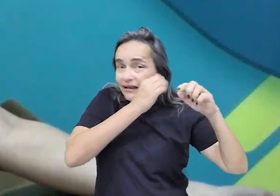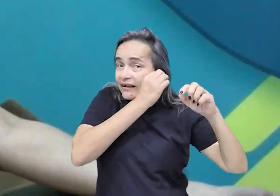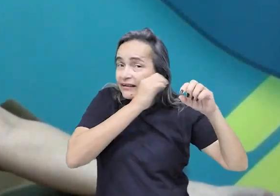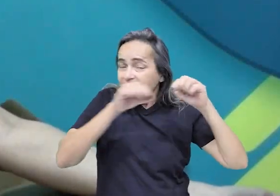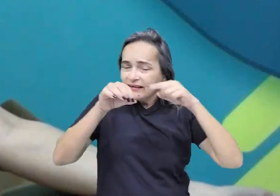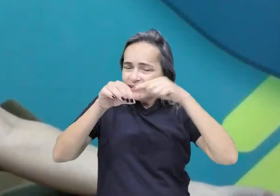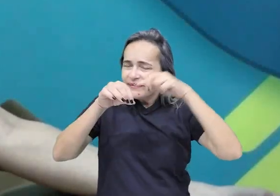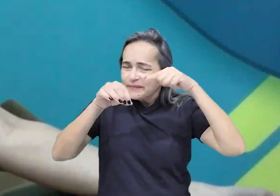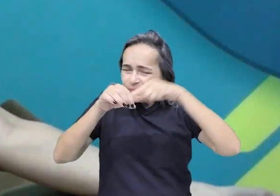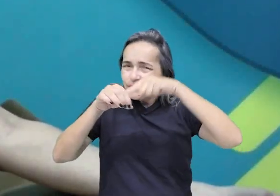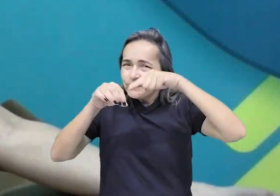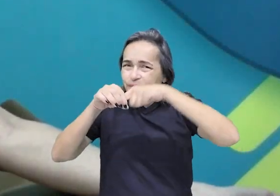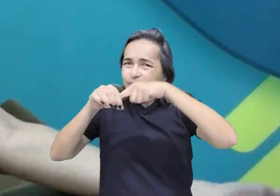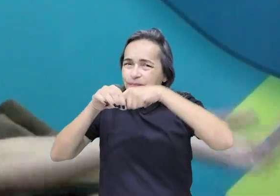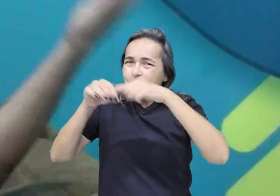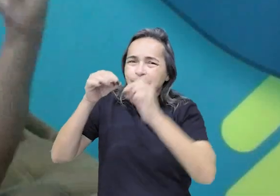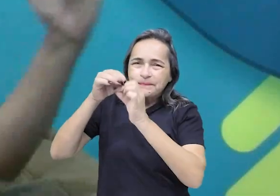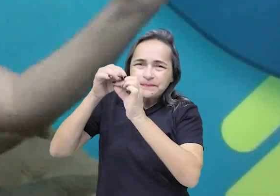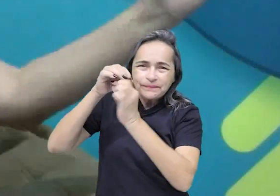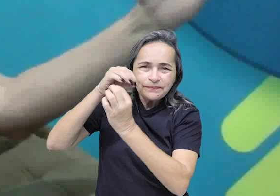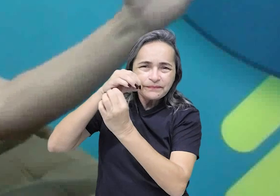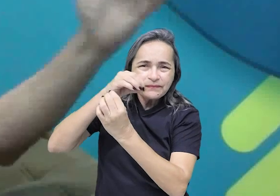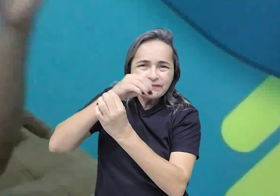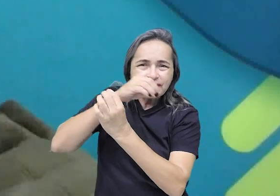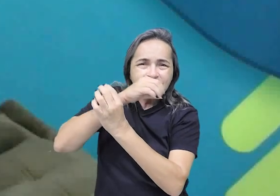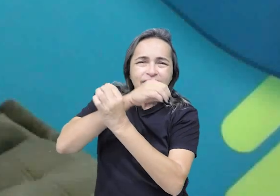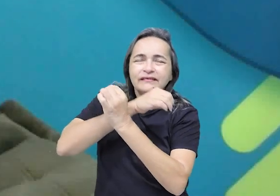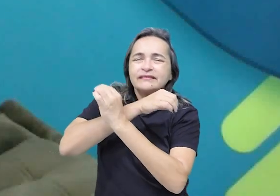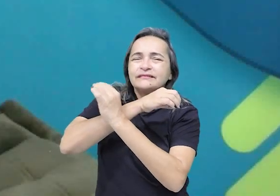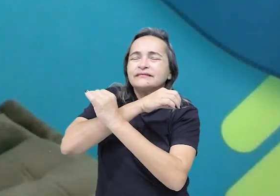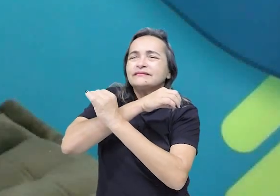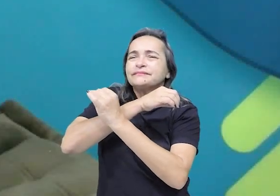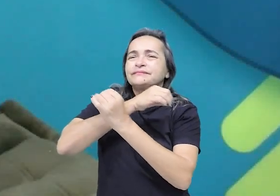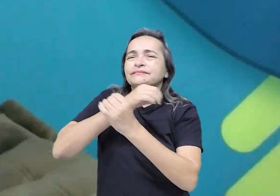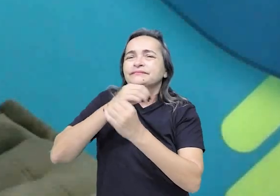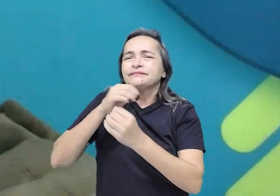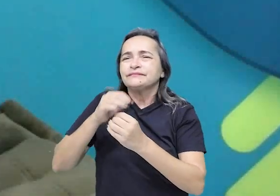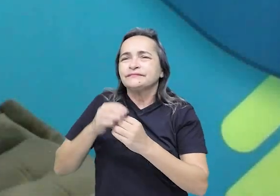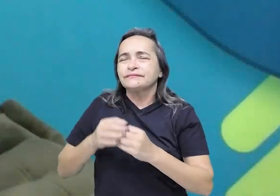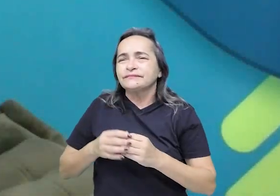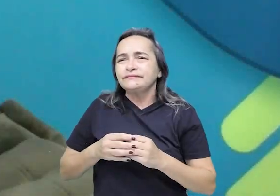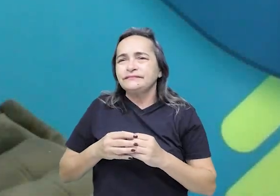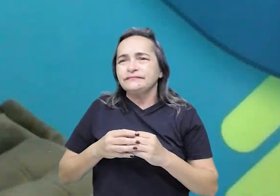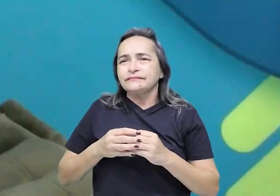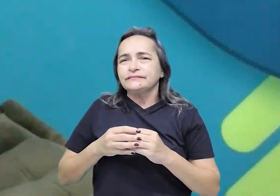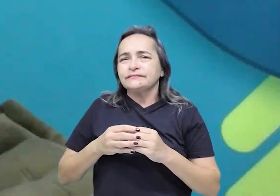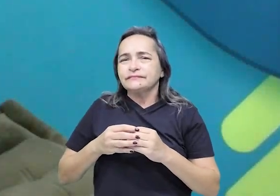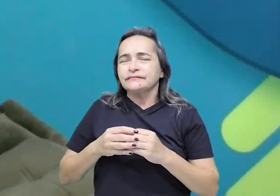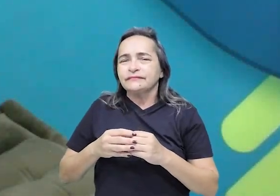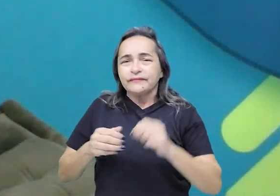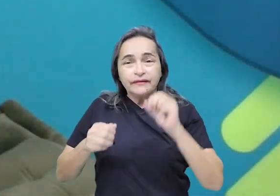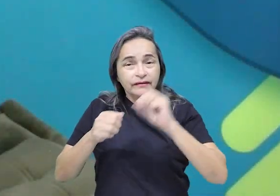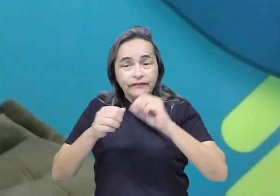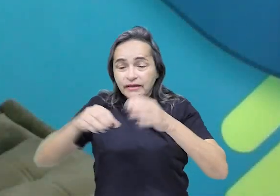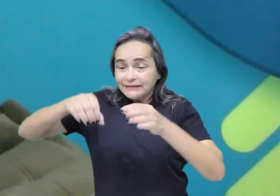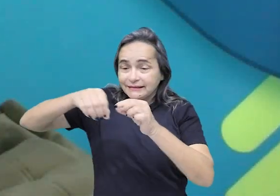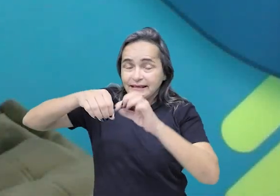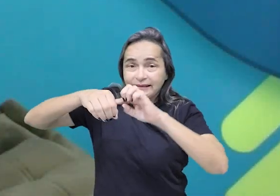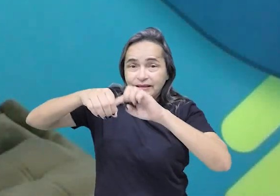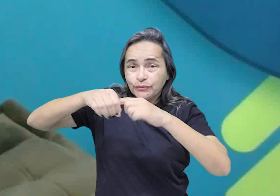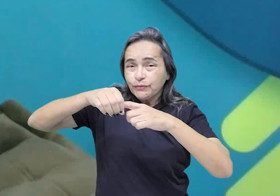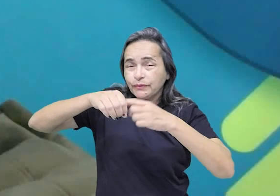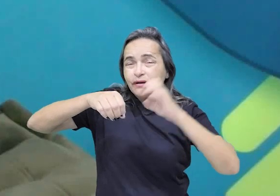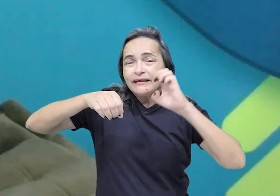essa cera para a região mais interna, eu vou fazer uma rolha